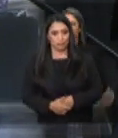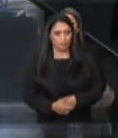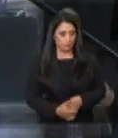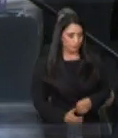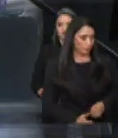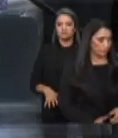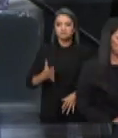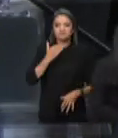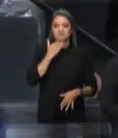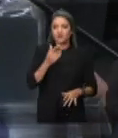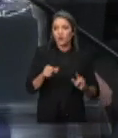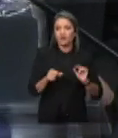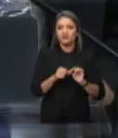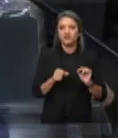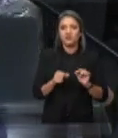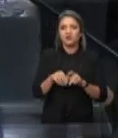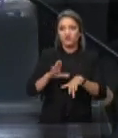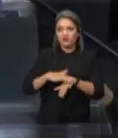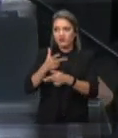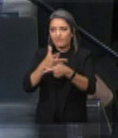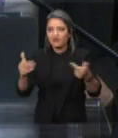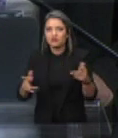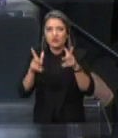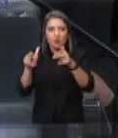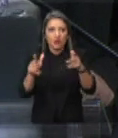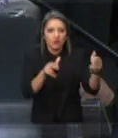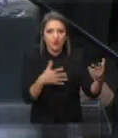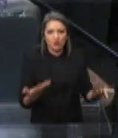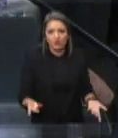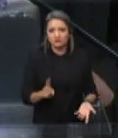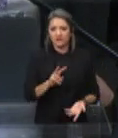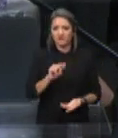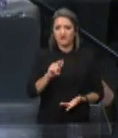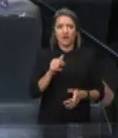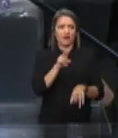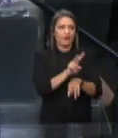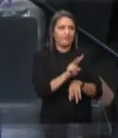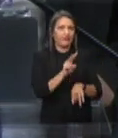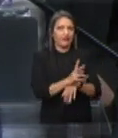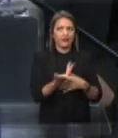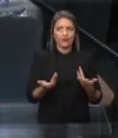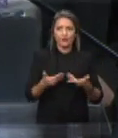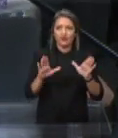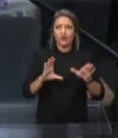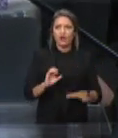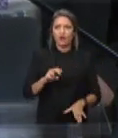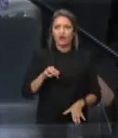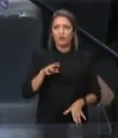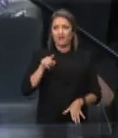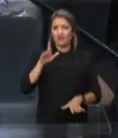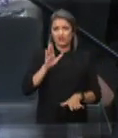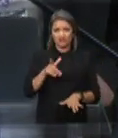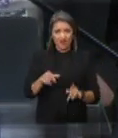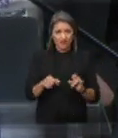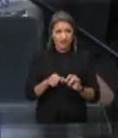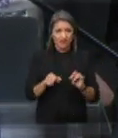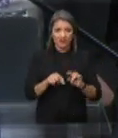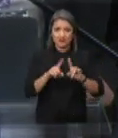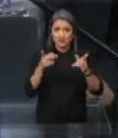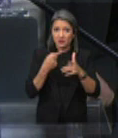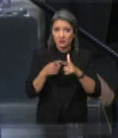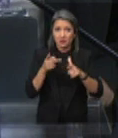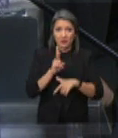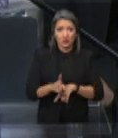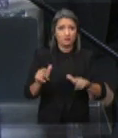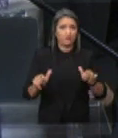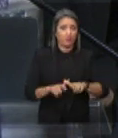do Mesmo criar mais vaga em abrigo criar comitê isso já tá feito já tá criado o problema continua crescendo criar vaga